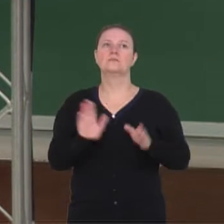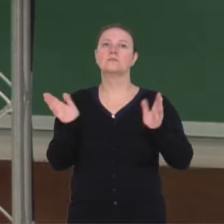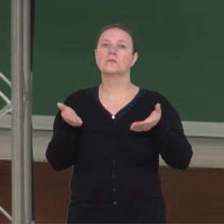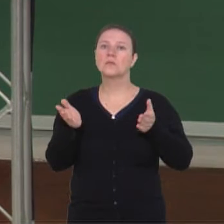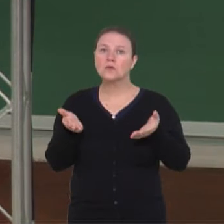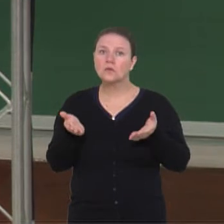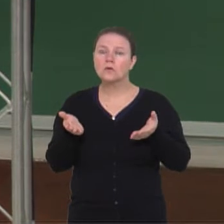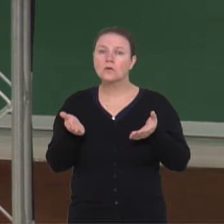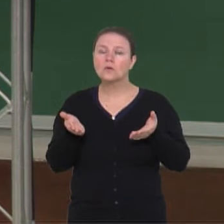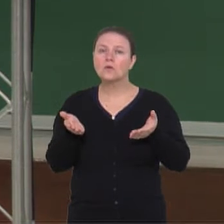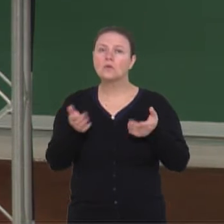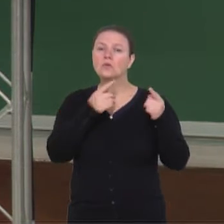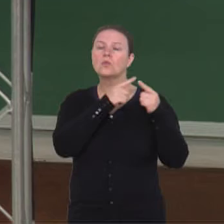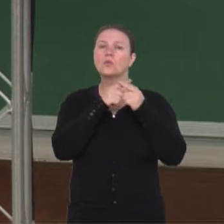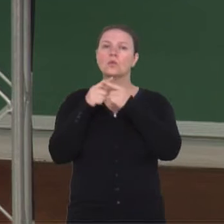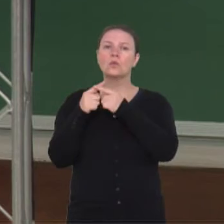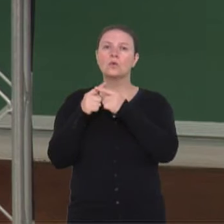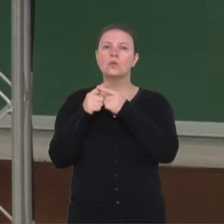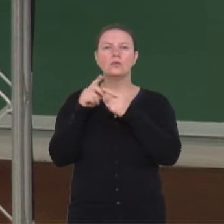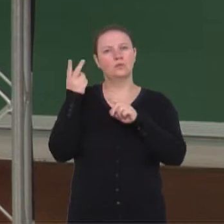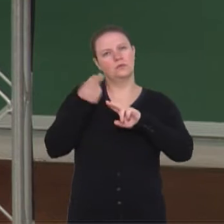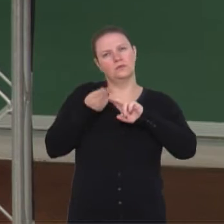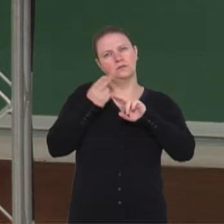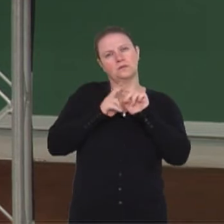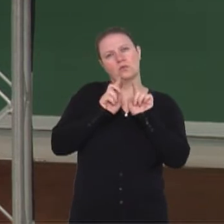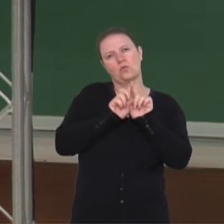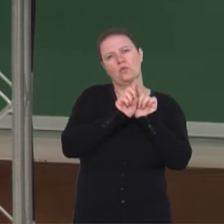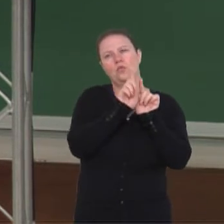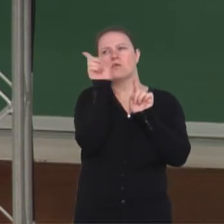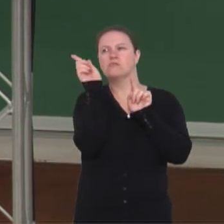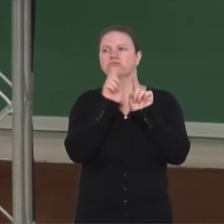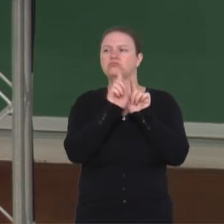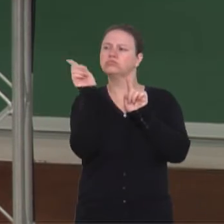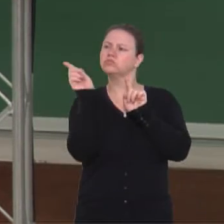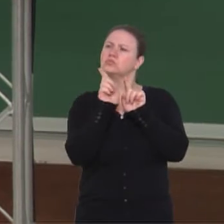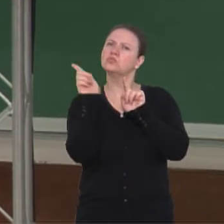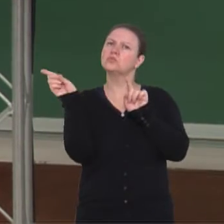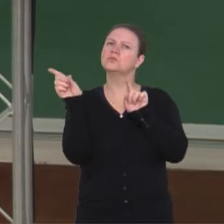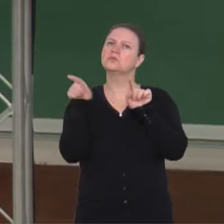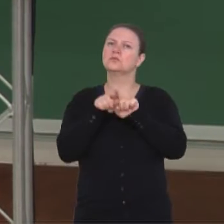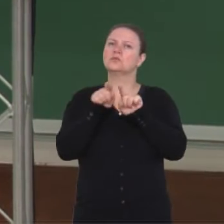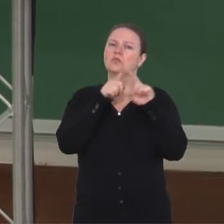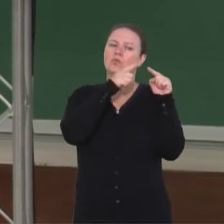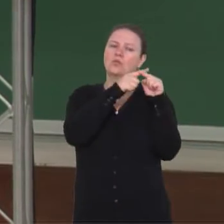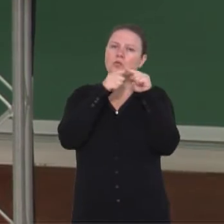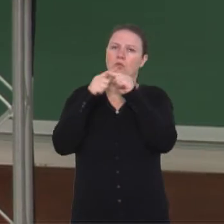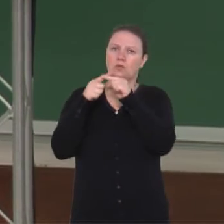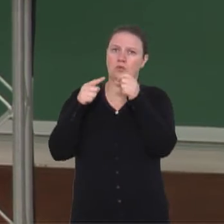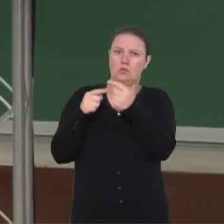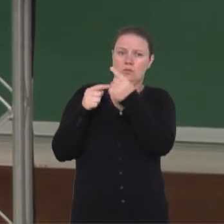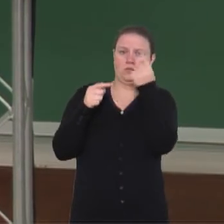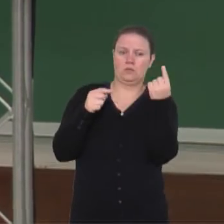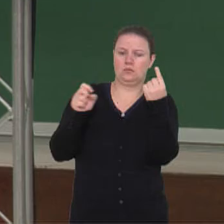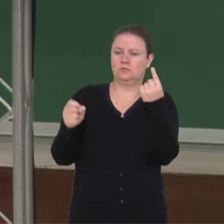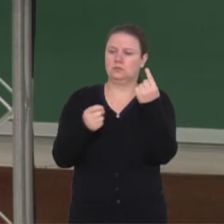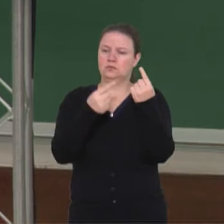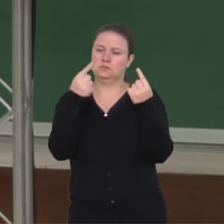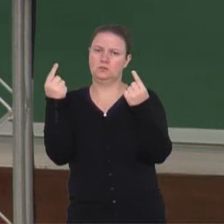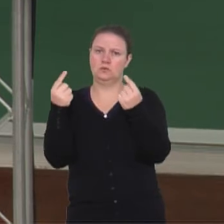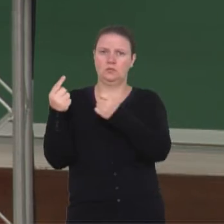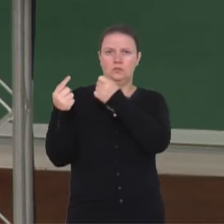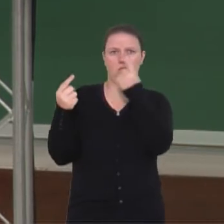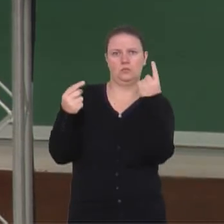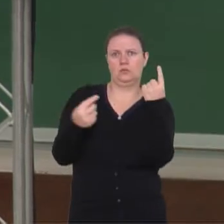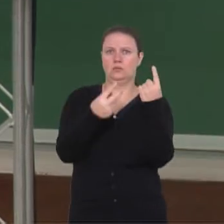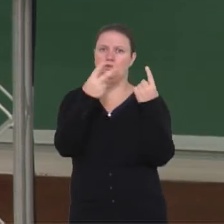Multiplicação agora, usando o chuveirinho, usando a propriedade distributiva, multiplica o primeiro